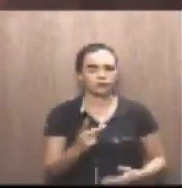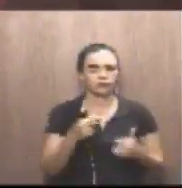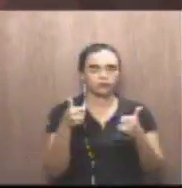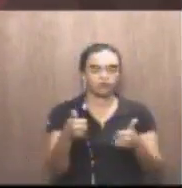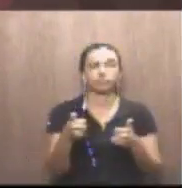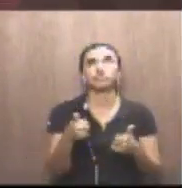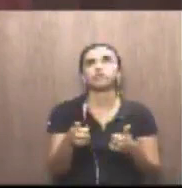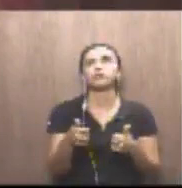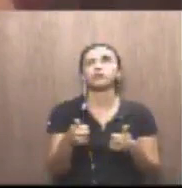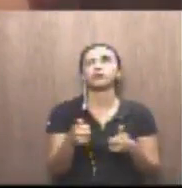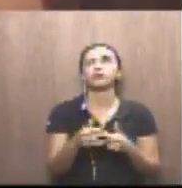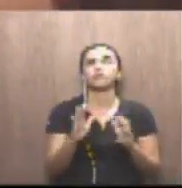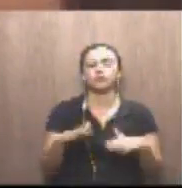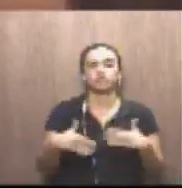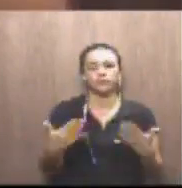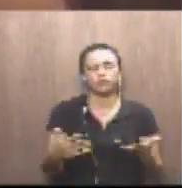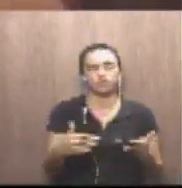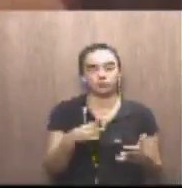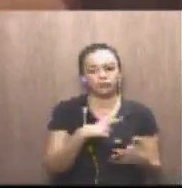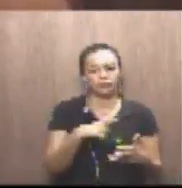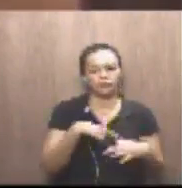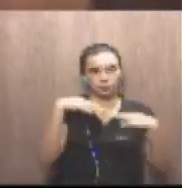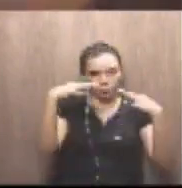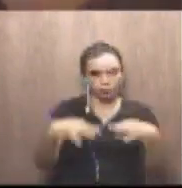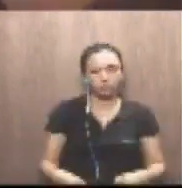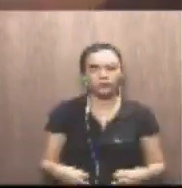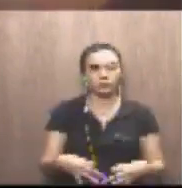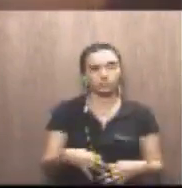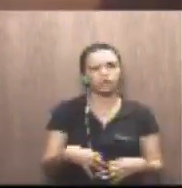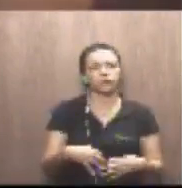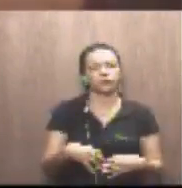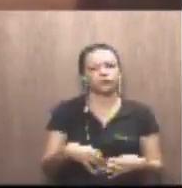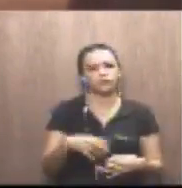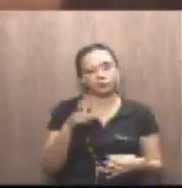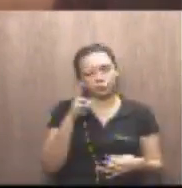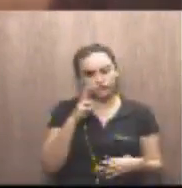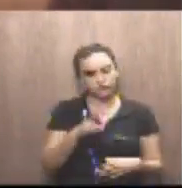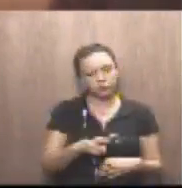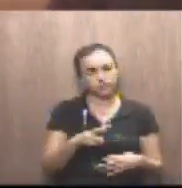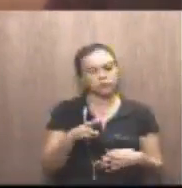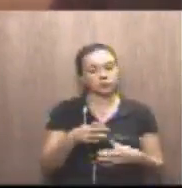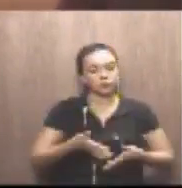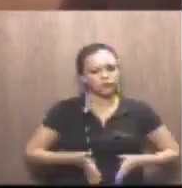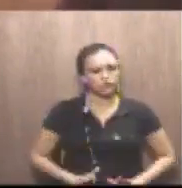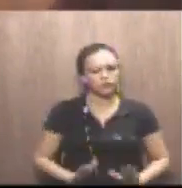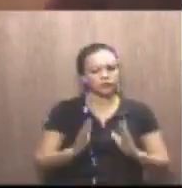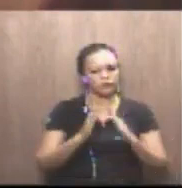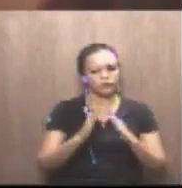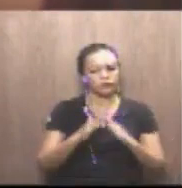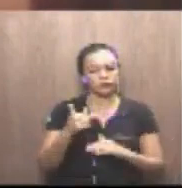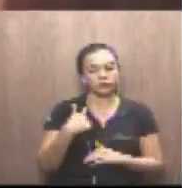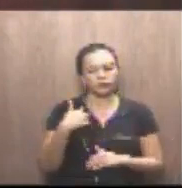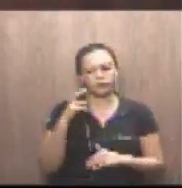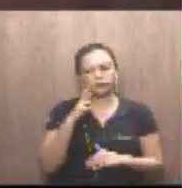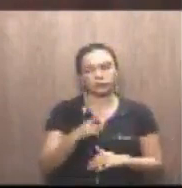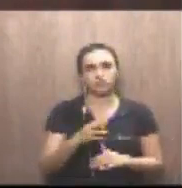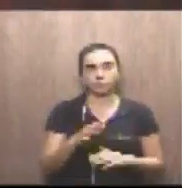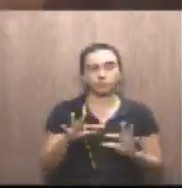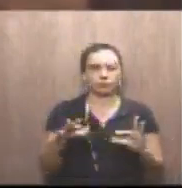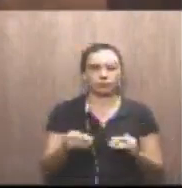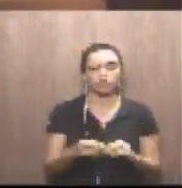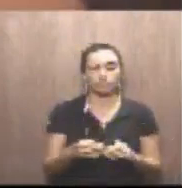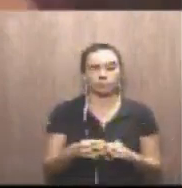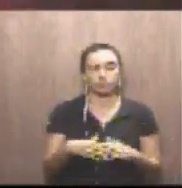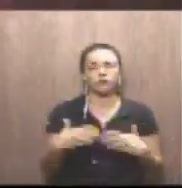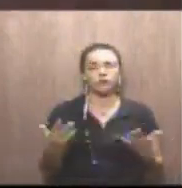bem. Quando se faz essa assistência, olhando para o parto domiciliar, eu olho todo o contexto